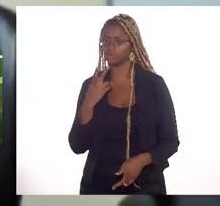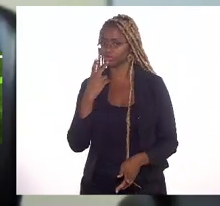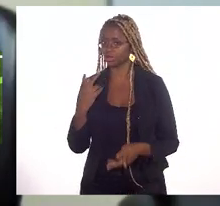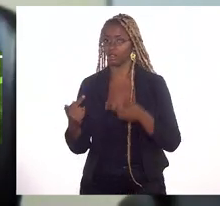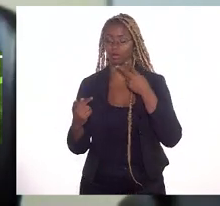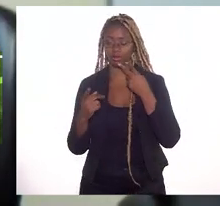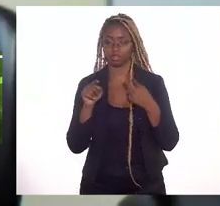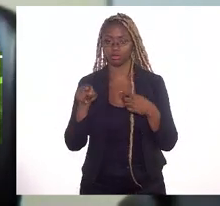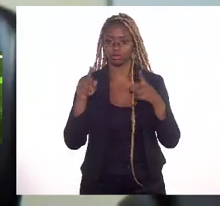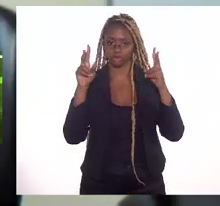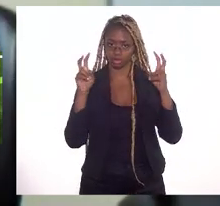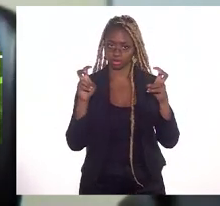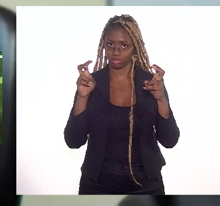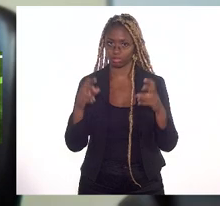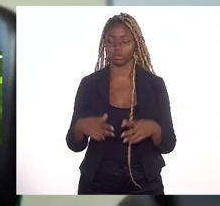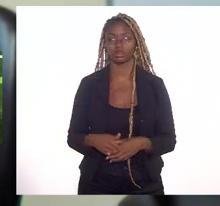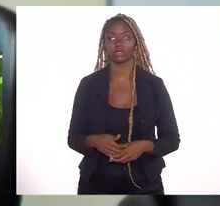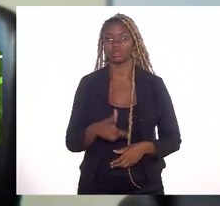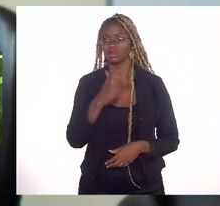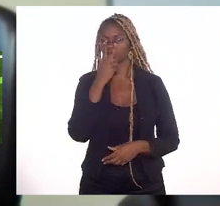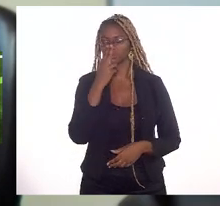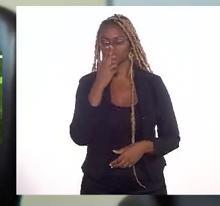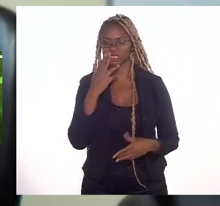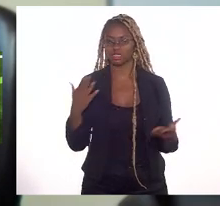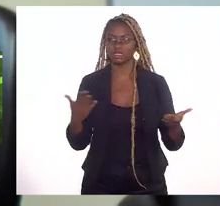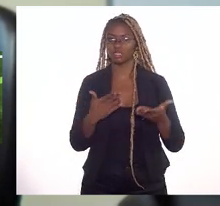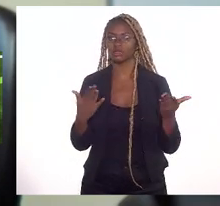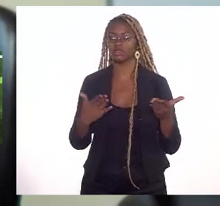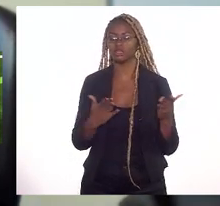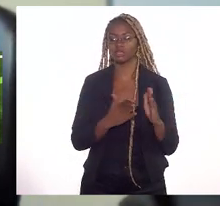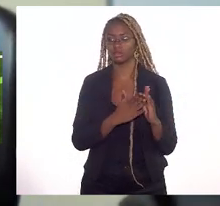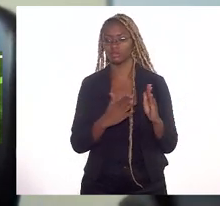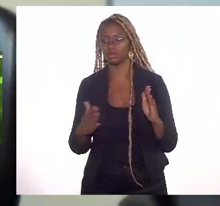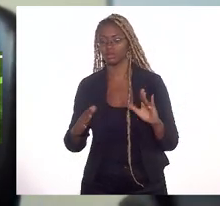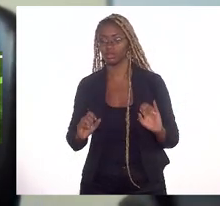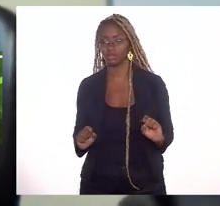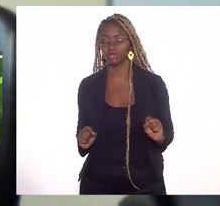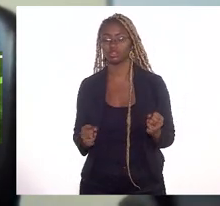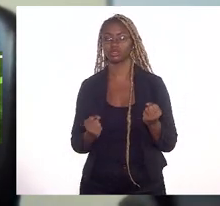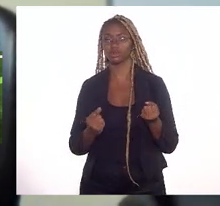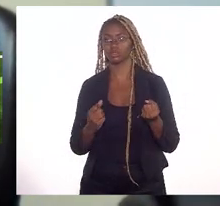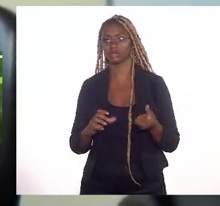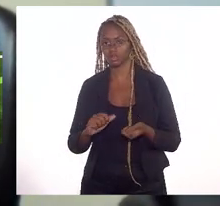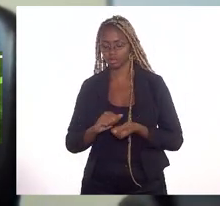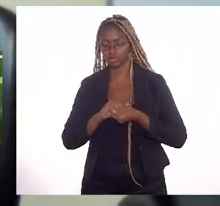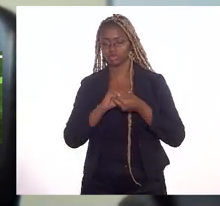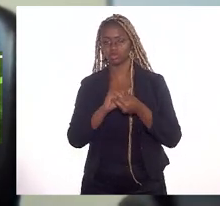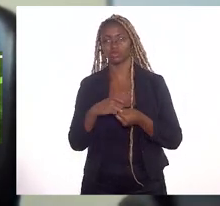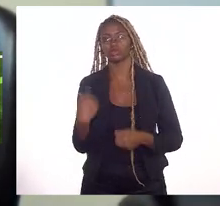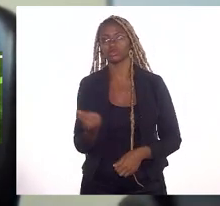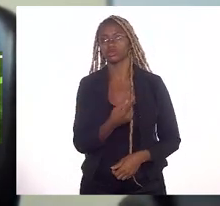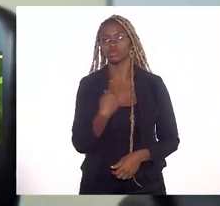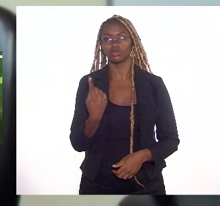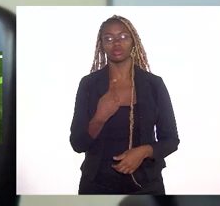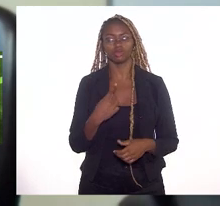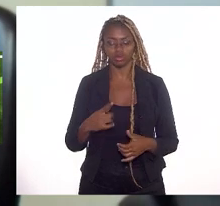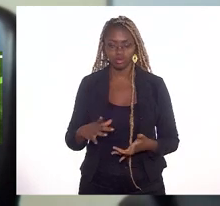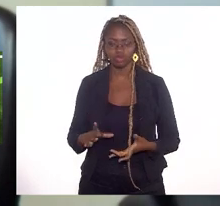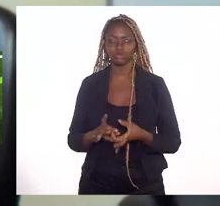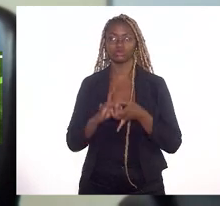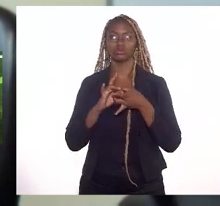assunto. Me parece que talvez seja um momento de juntar os esforços e todos caminharem. Toda